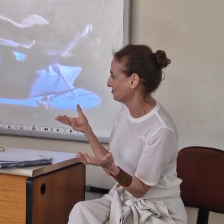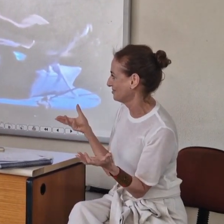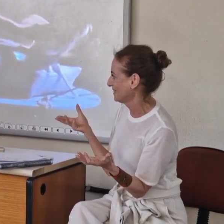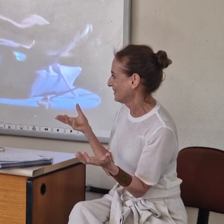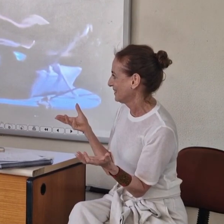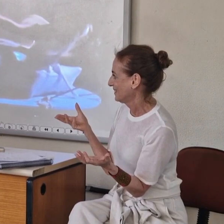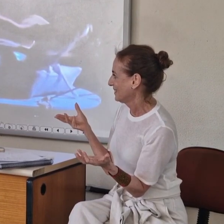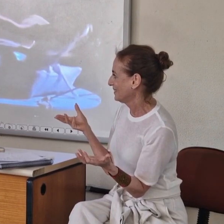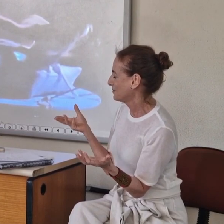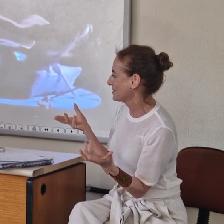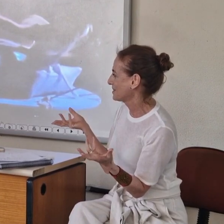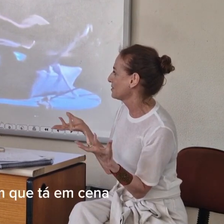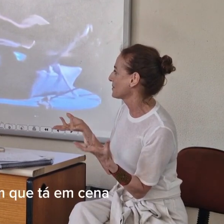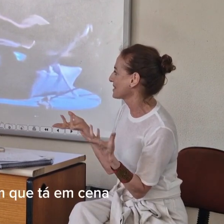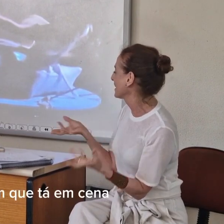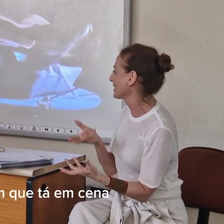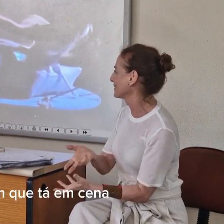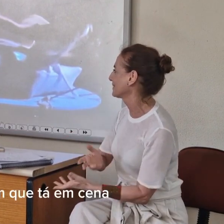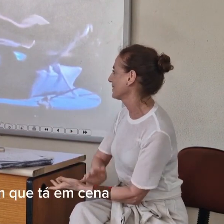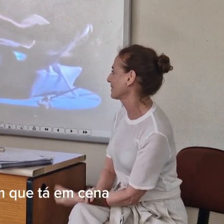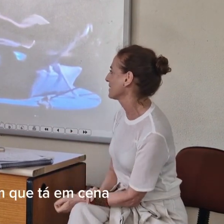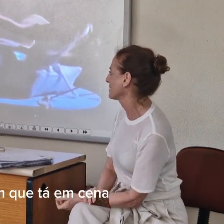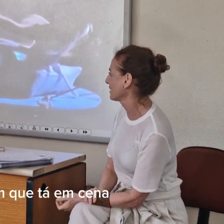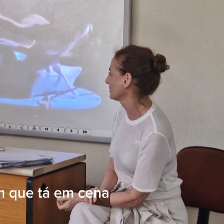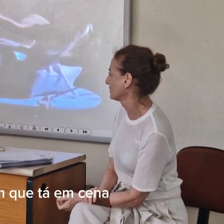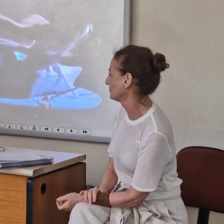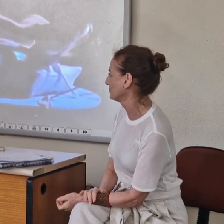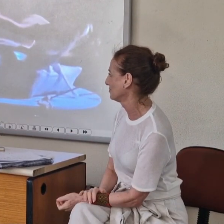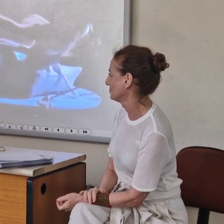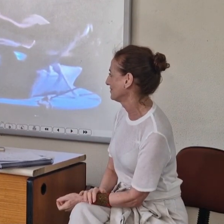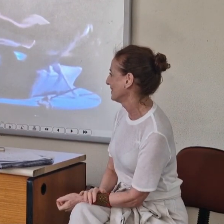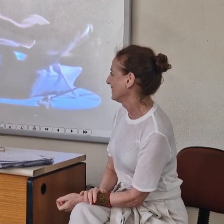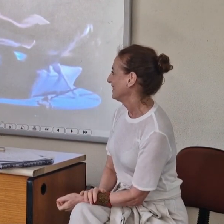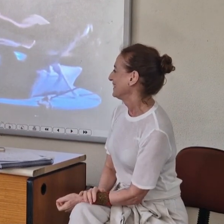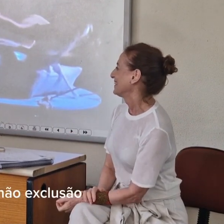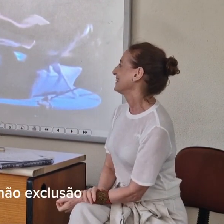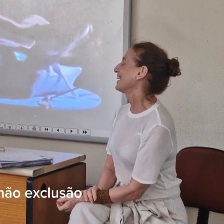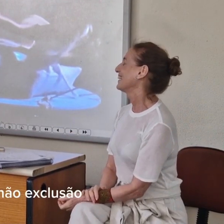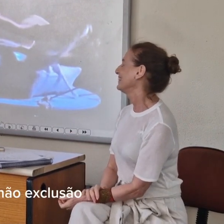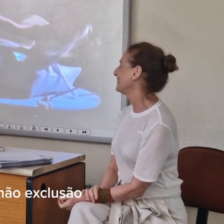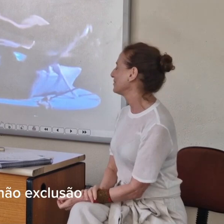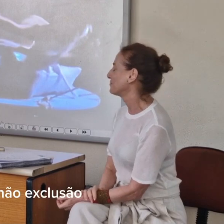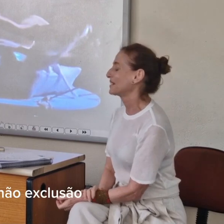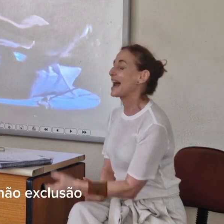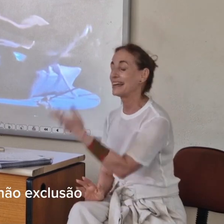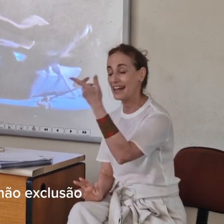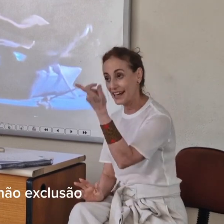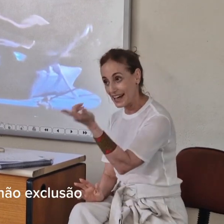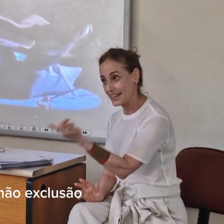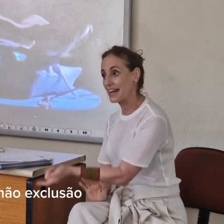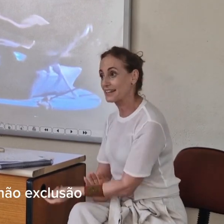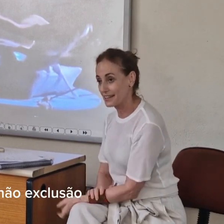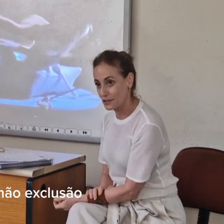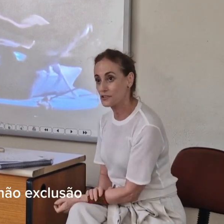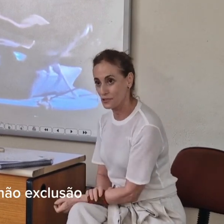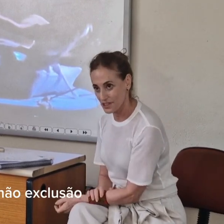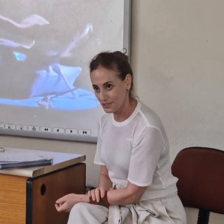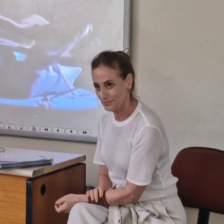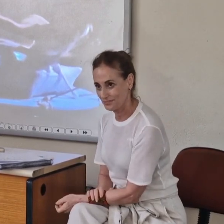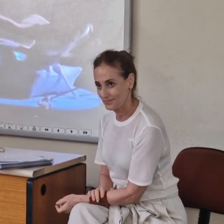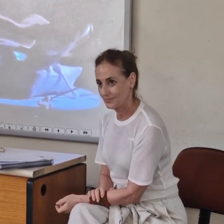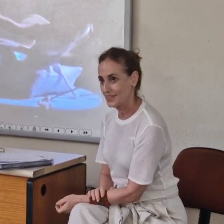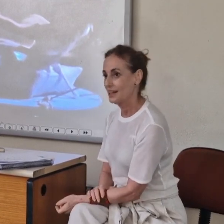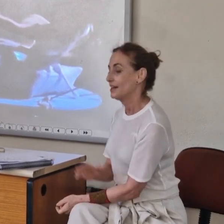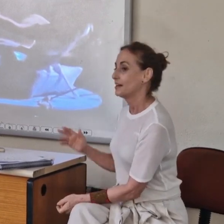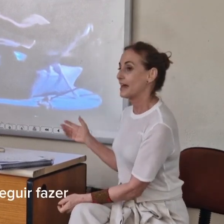pronto. Eu falei assim, não, mas a Renata tem que estar em cima. E aí a ideia da não